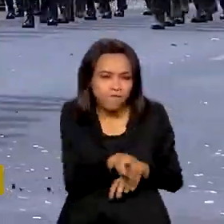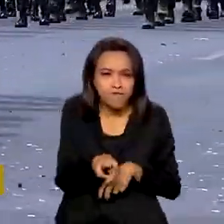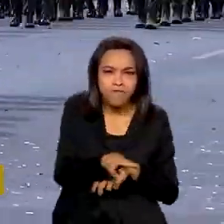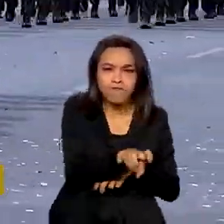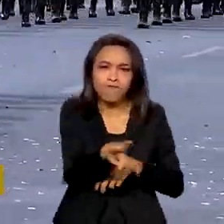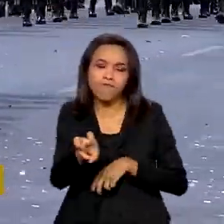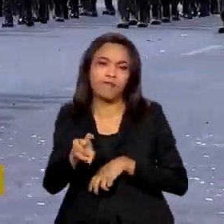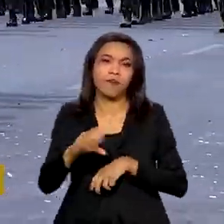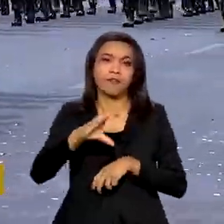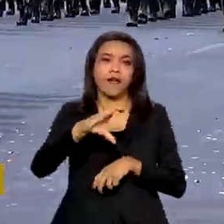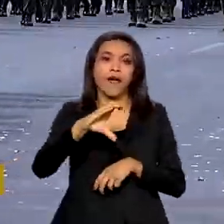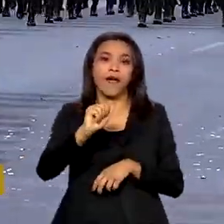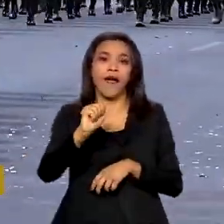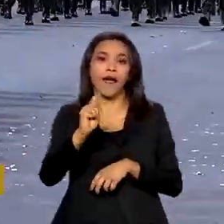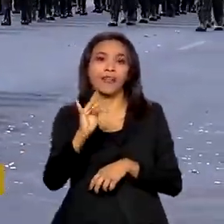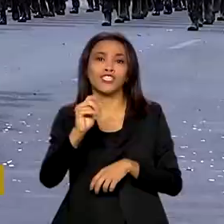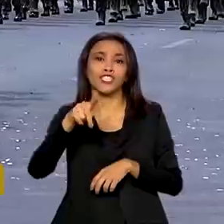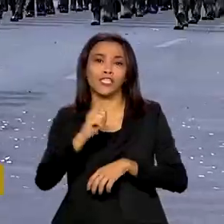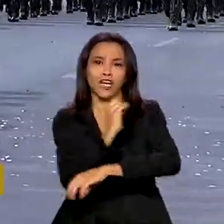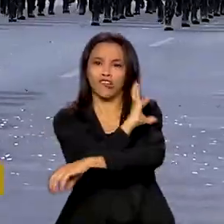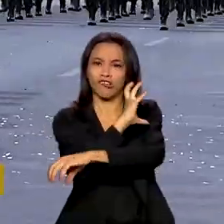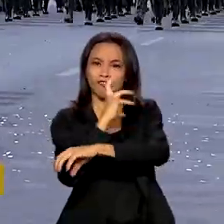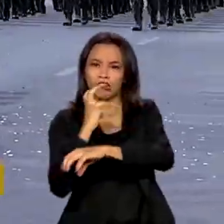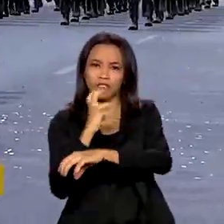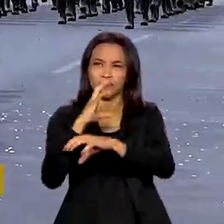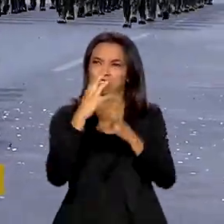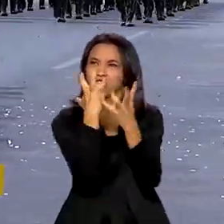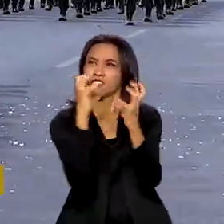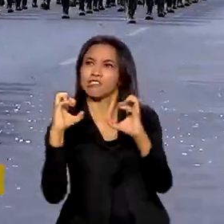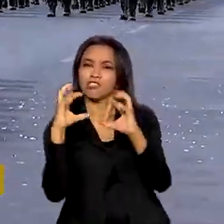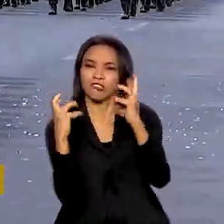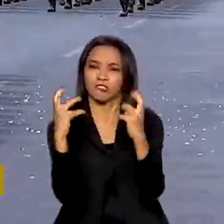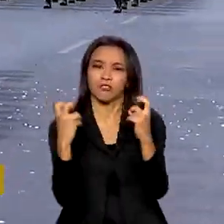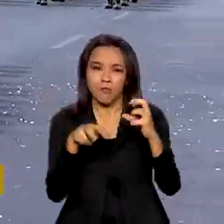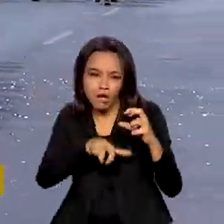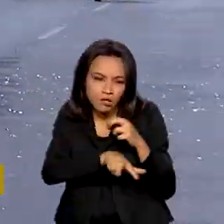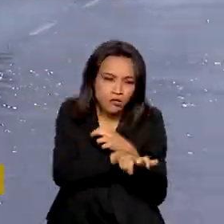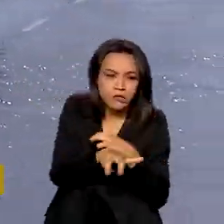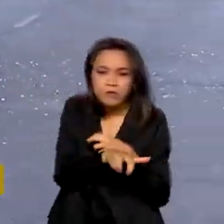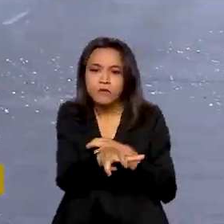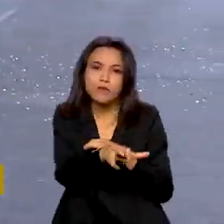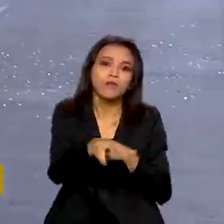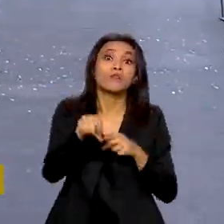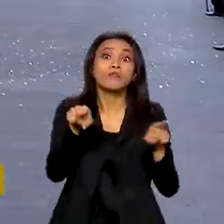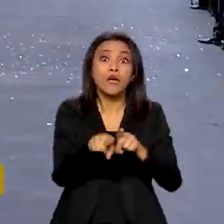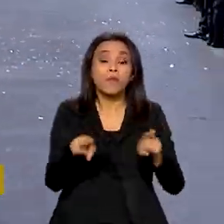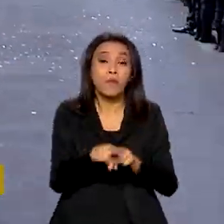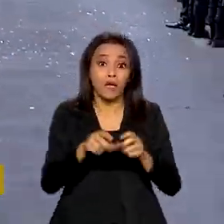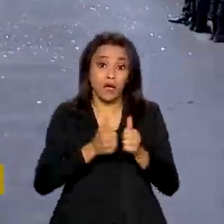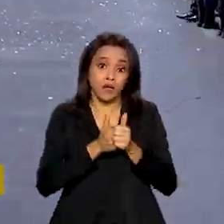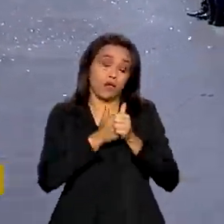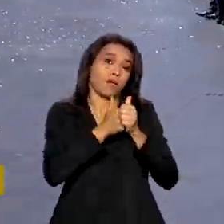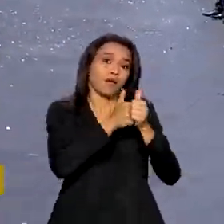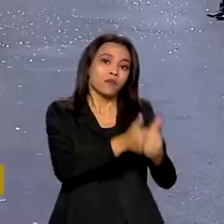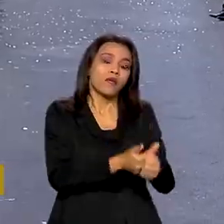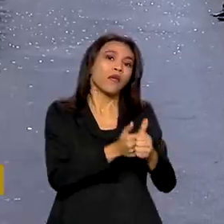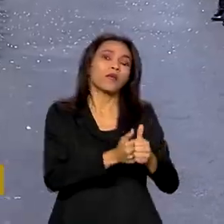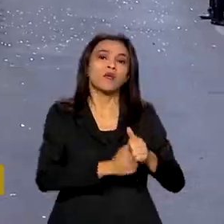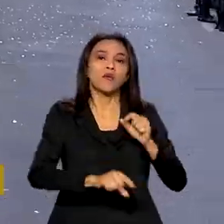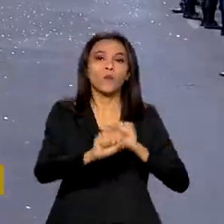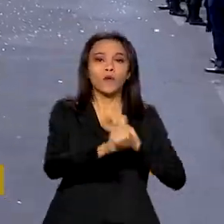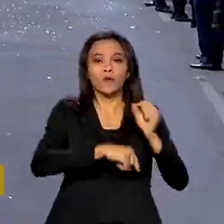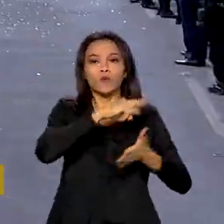é o caso que nós estamos vendo aí. É, atuar, por exemplo, em operações de garantia da lei da ordem. É, são as tropas